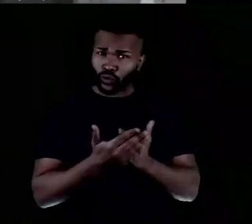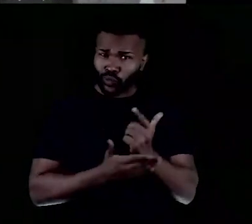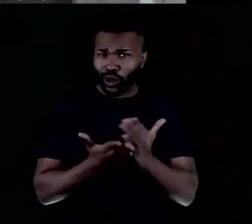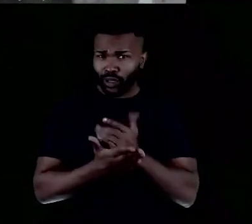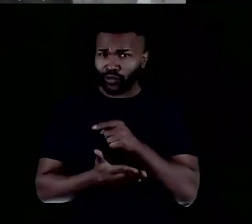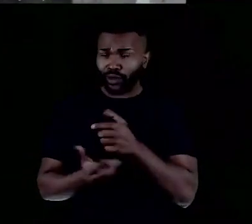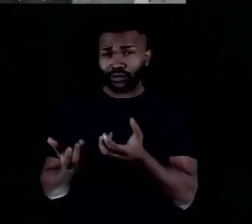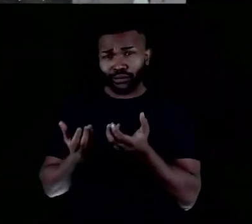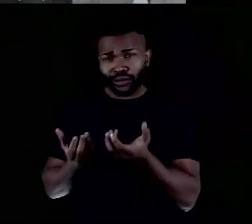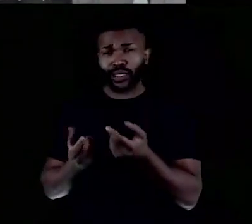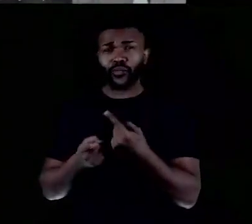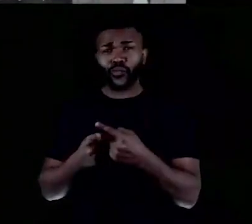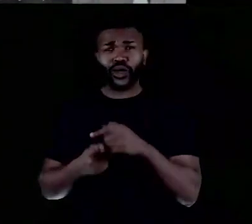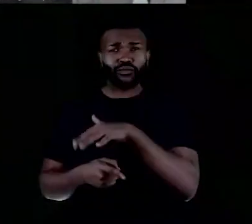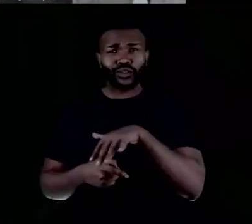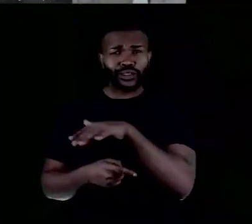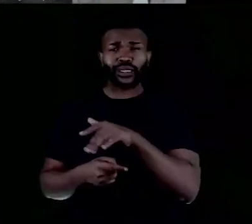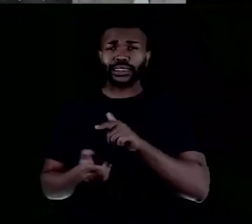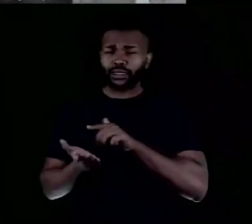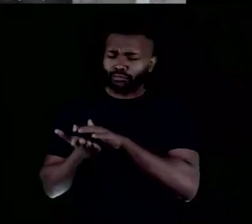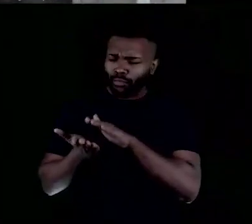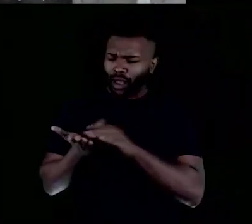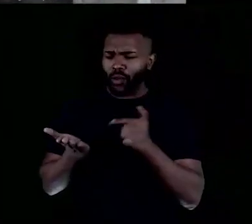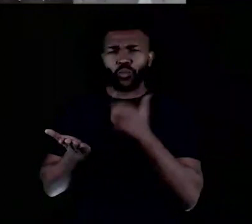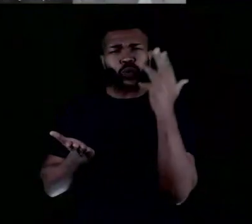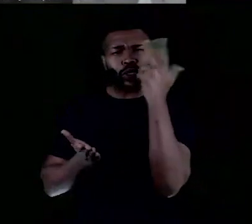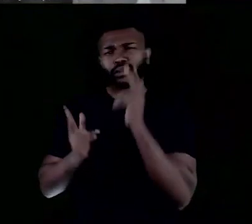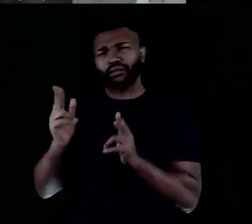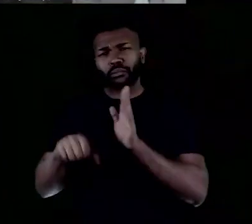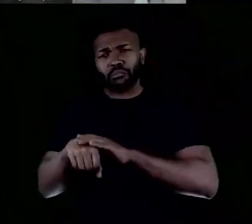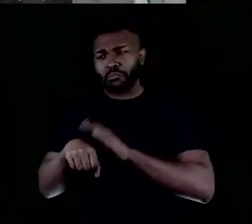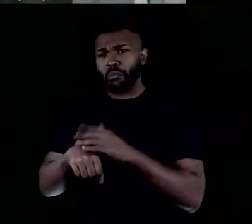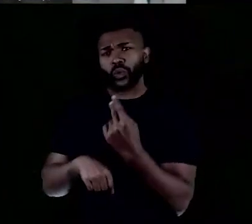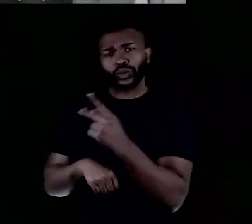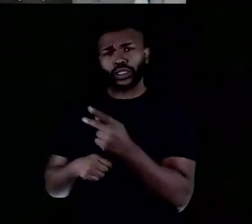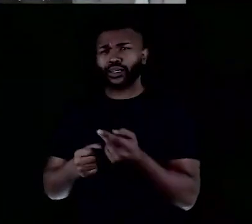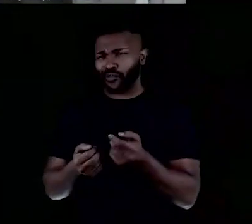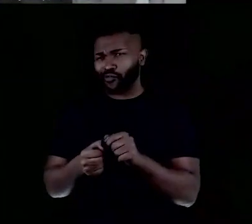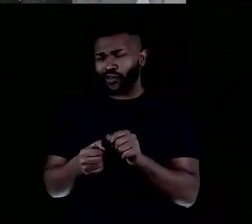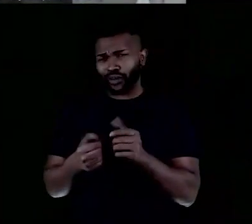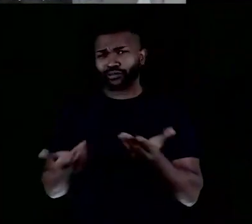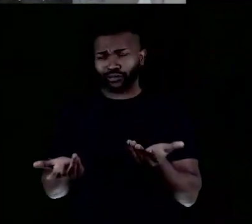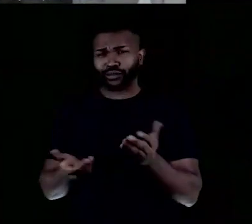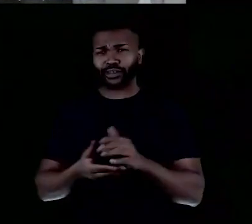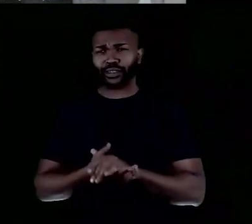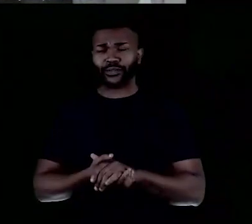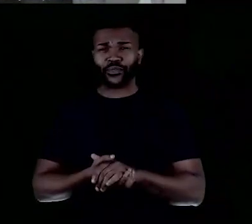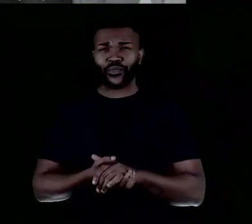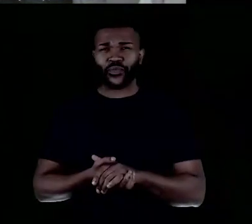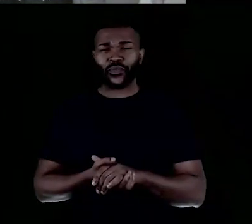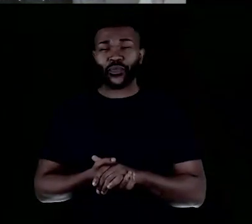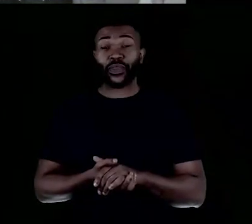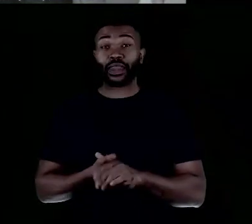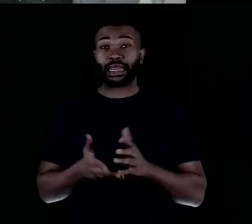Sim. As pessoas podem comprar os livros com vocês, se elas quiserem, porque vocês fazem edições muito bonitas, muito artesanais, são vocês